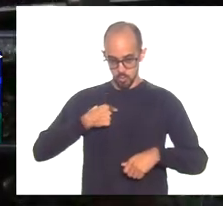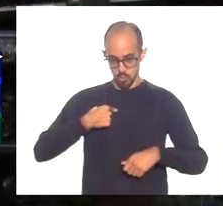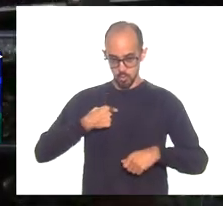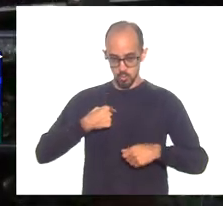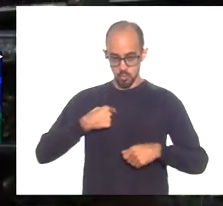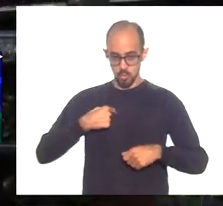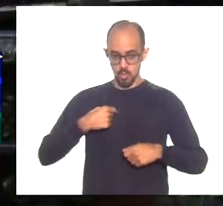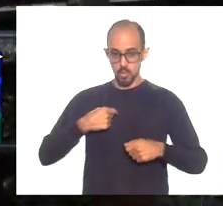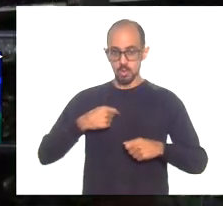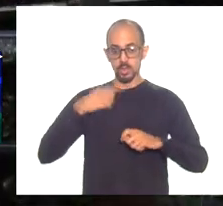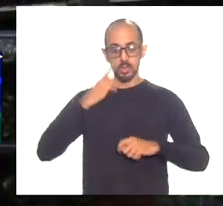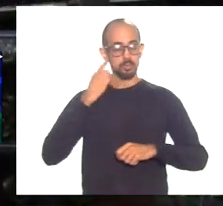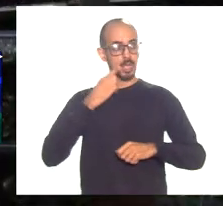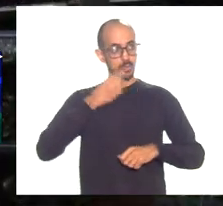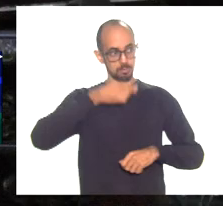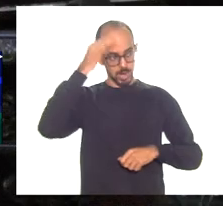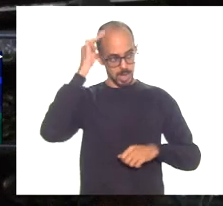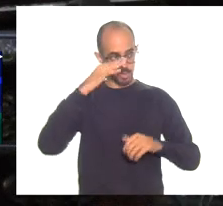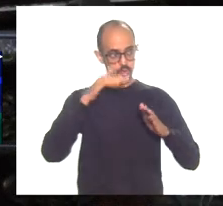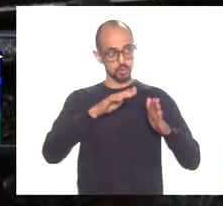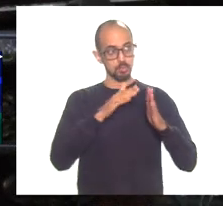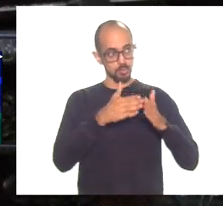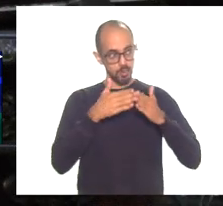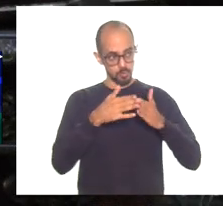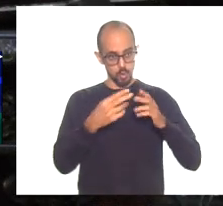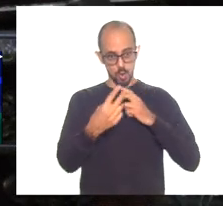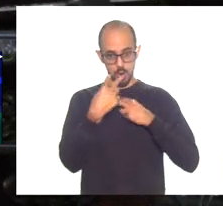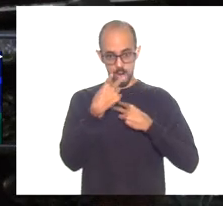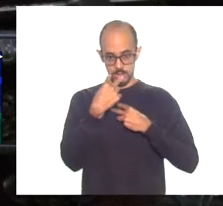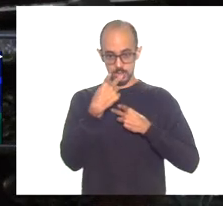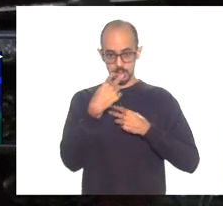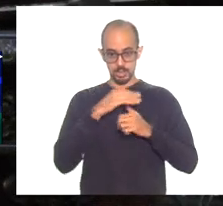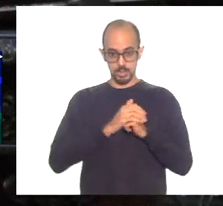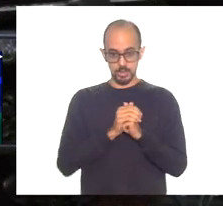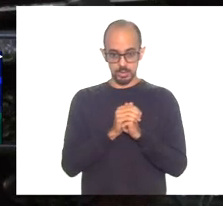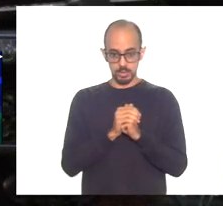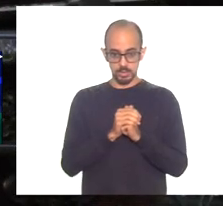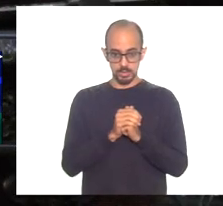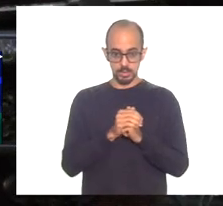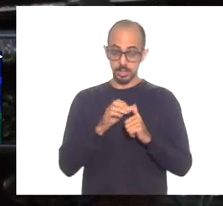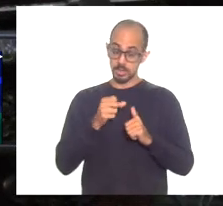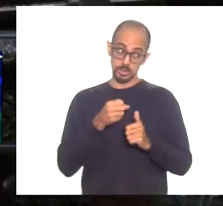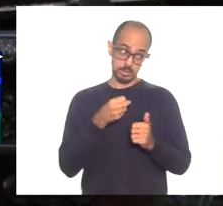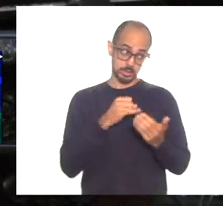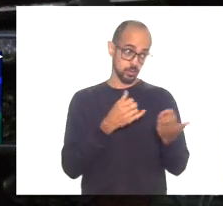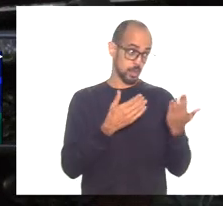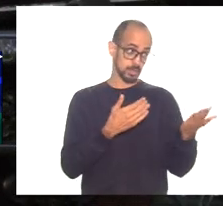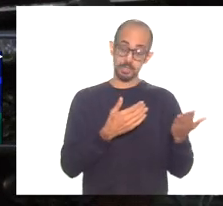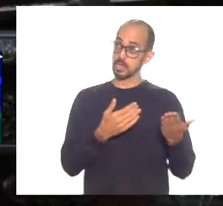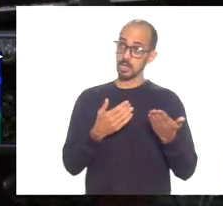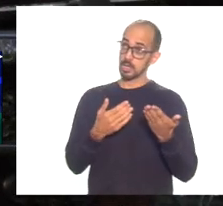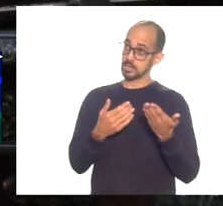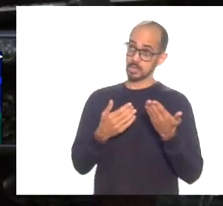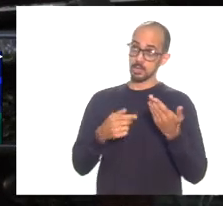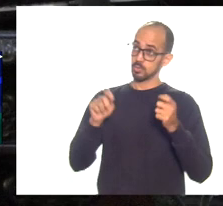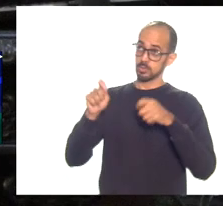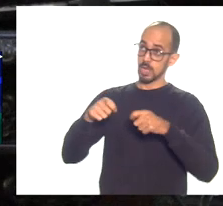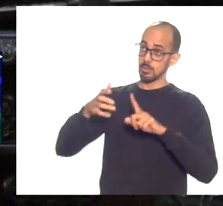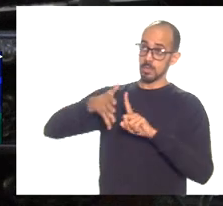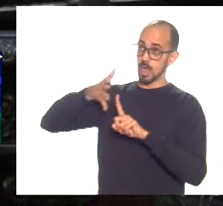tá do mágico olha para mim ter botado Márcio Deputado Márcio me deve tá do Márcio o do Márcio